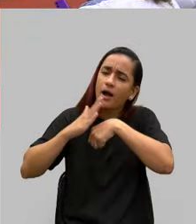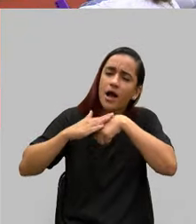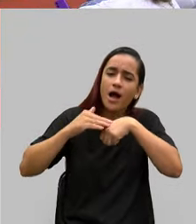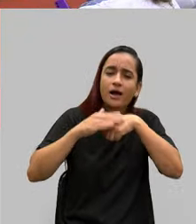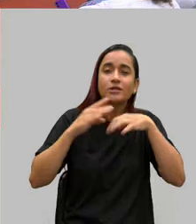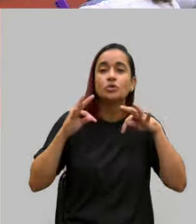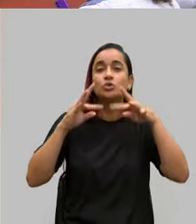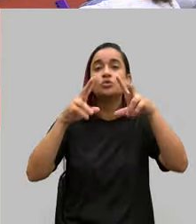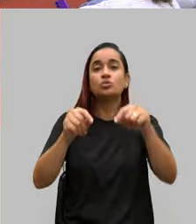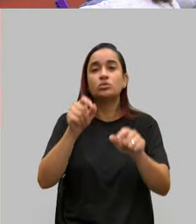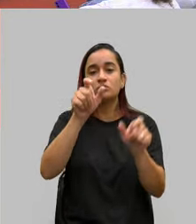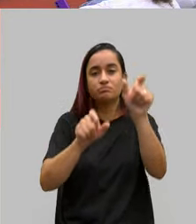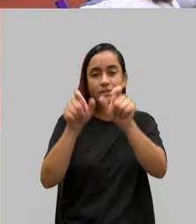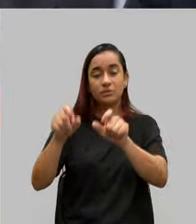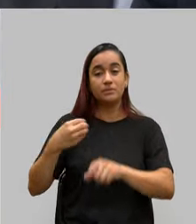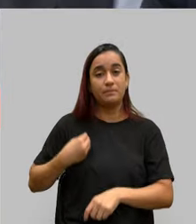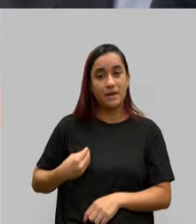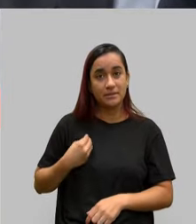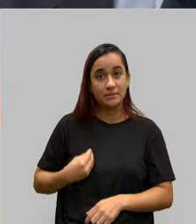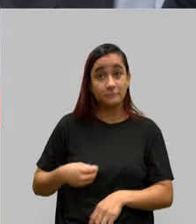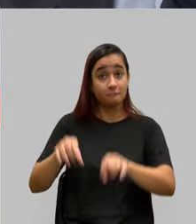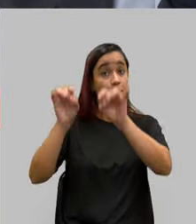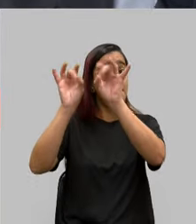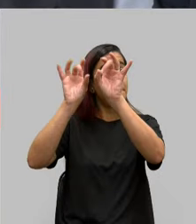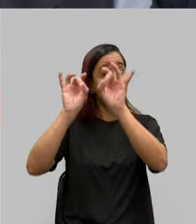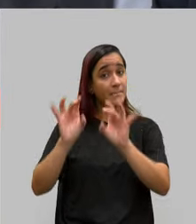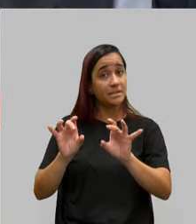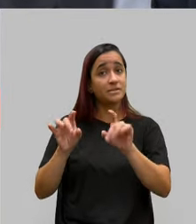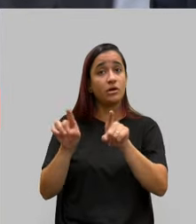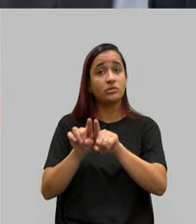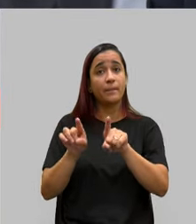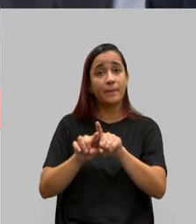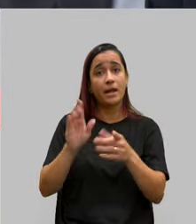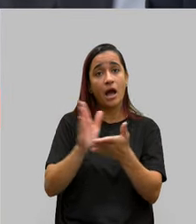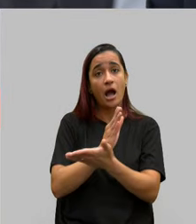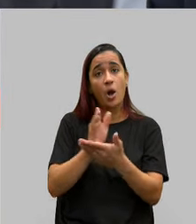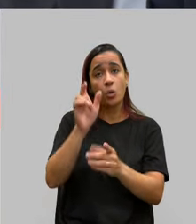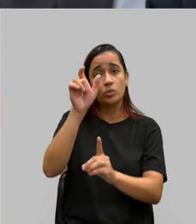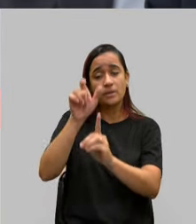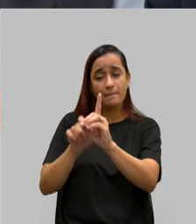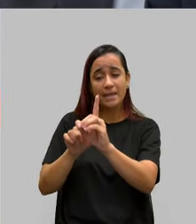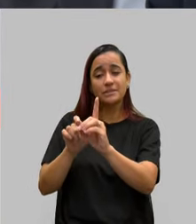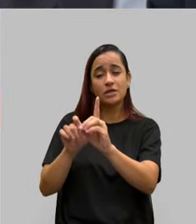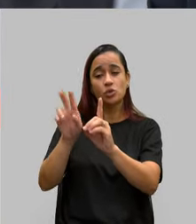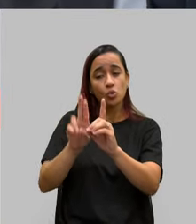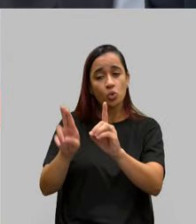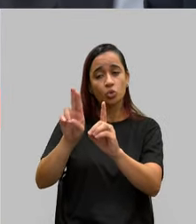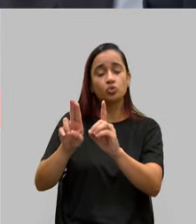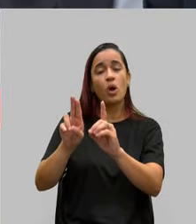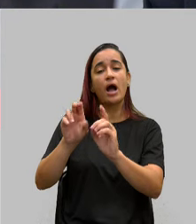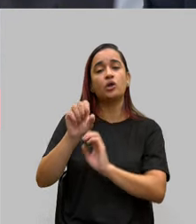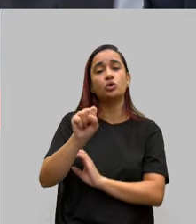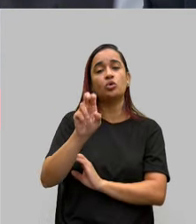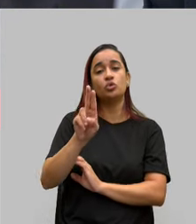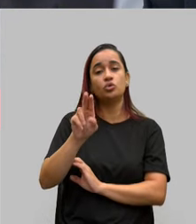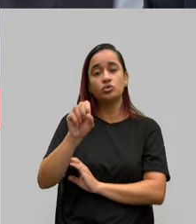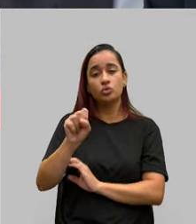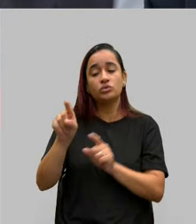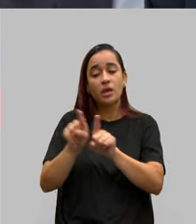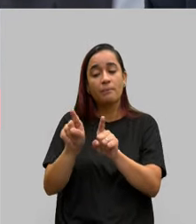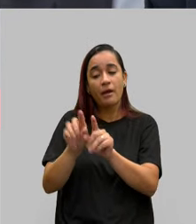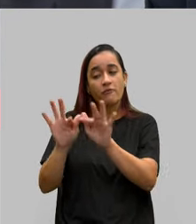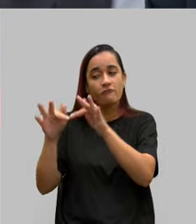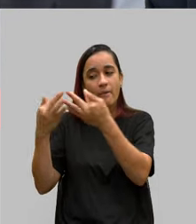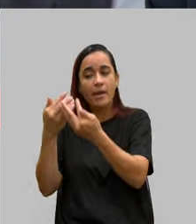presentes aqui eh em especial eh pacientes usuários do SUS seus familiares que estão aqui interessados né nesse debate